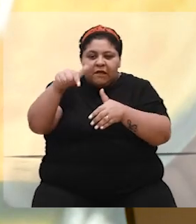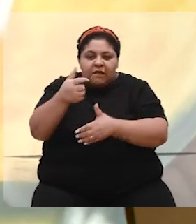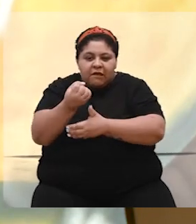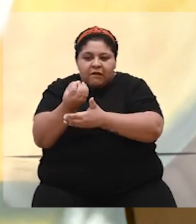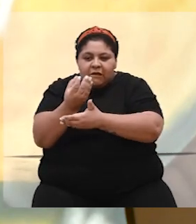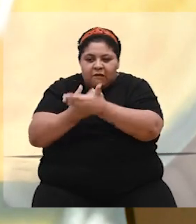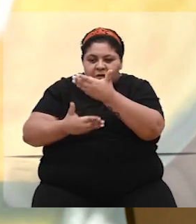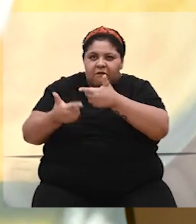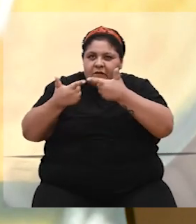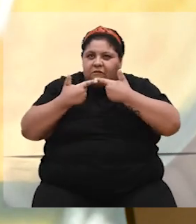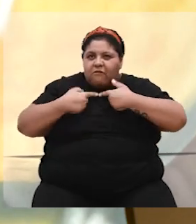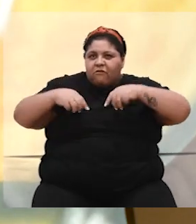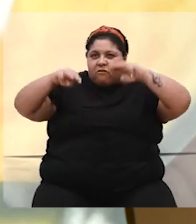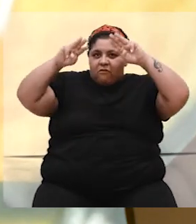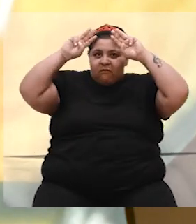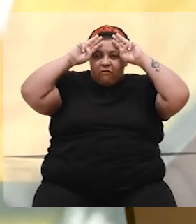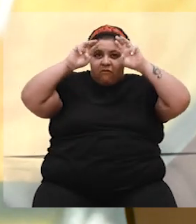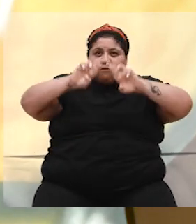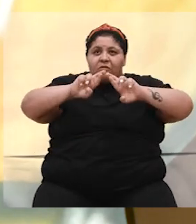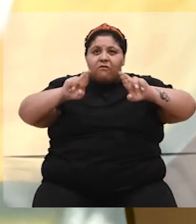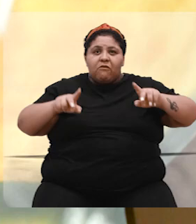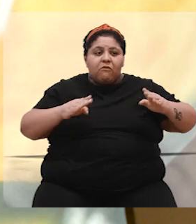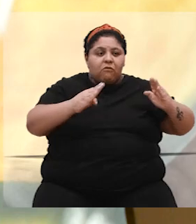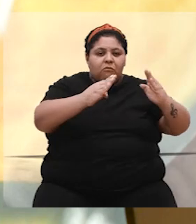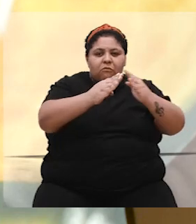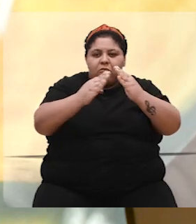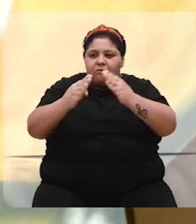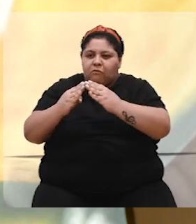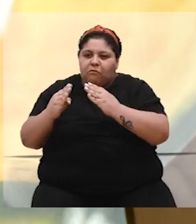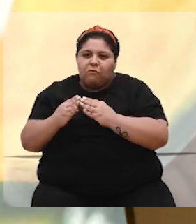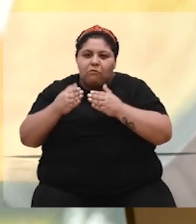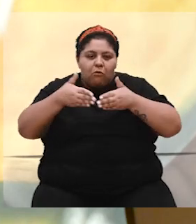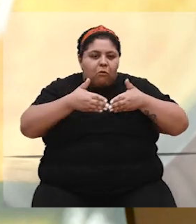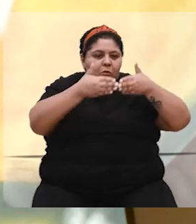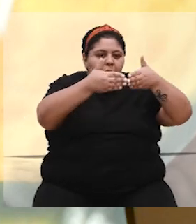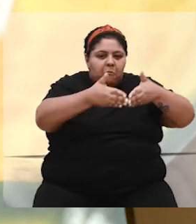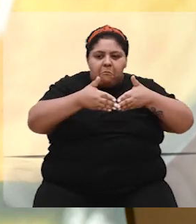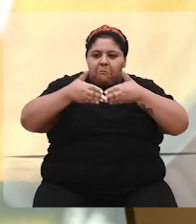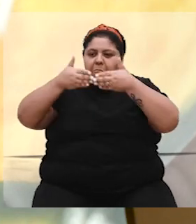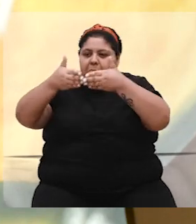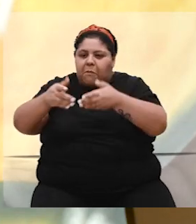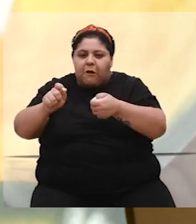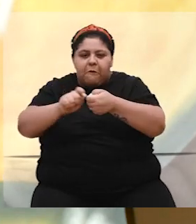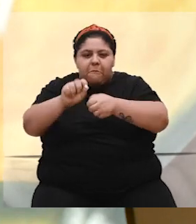uma linguagem que distingue uma casa da outra, um barco do outro,